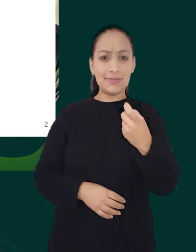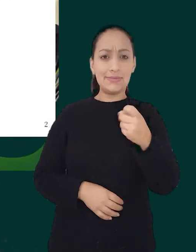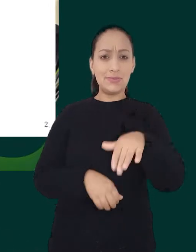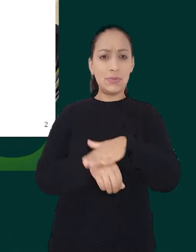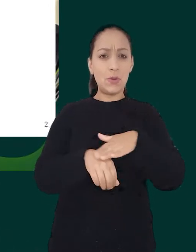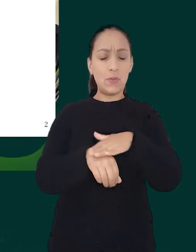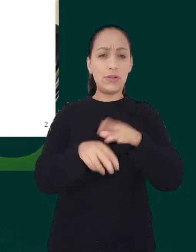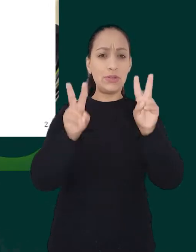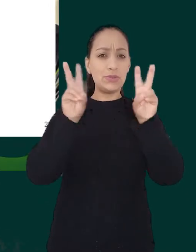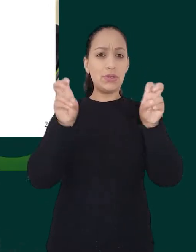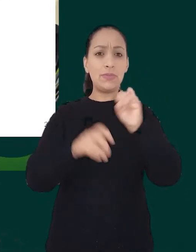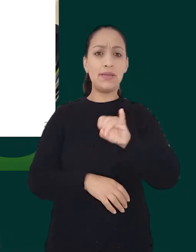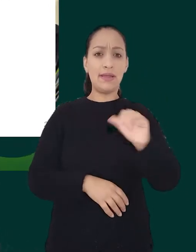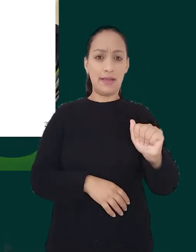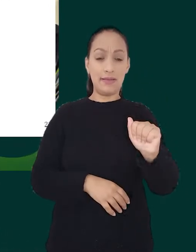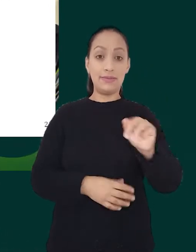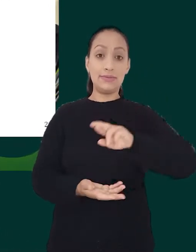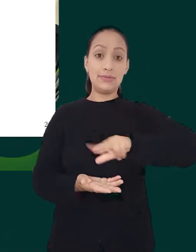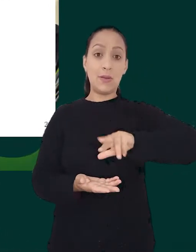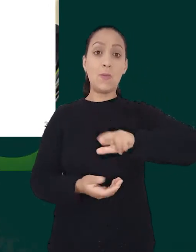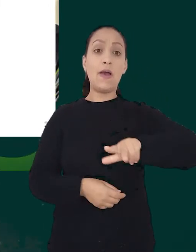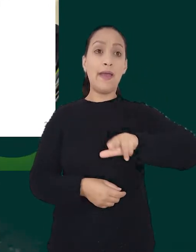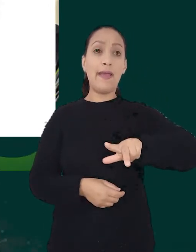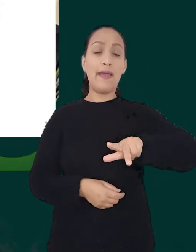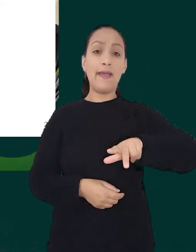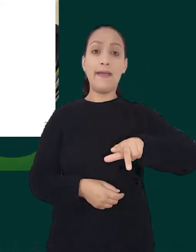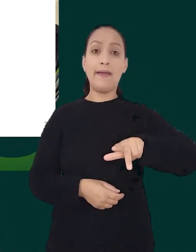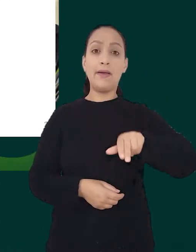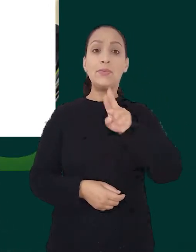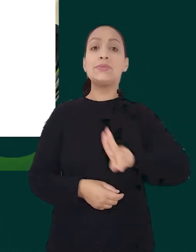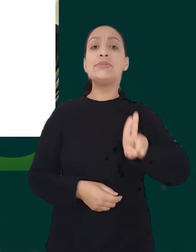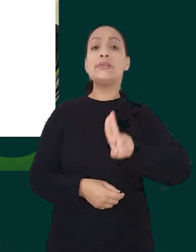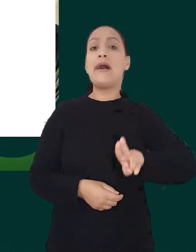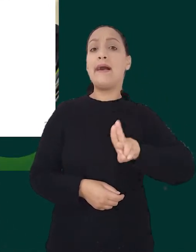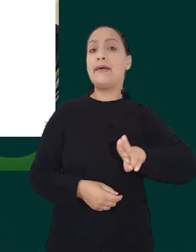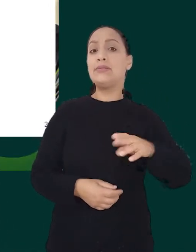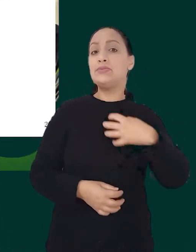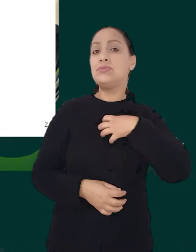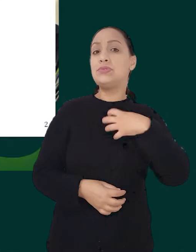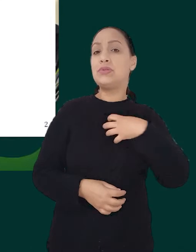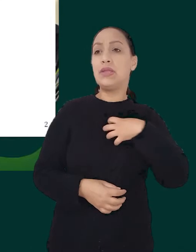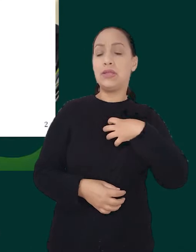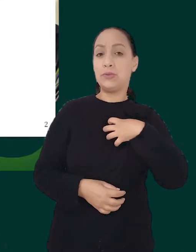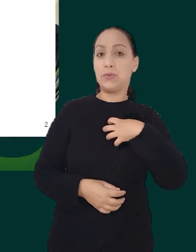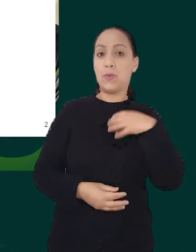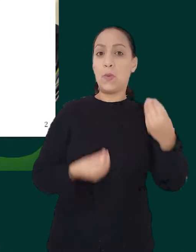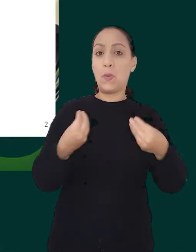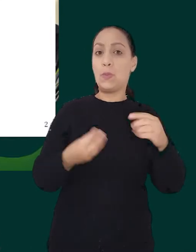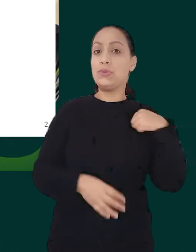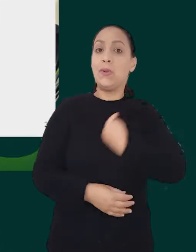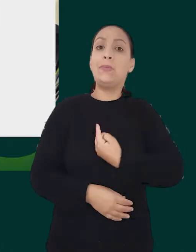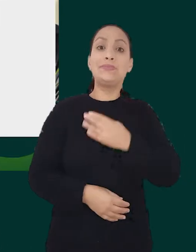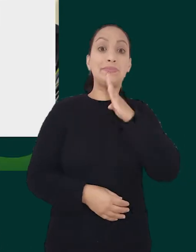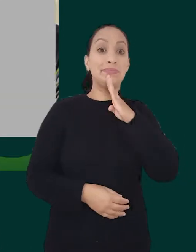inteligência artificial, porque ela não é utilizada da mesma forma como todos nós conhecemos, tá?